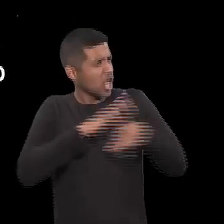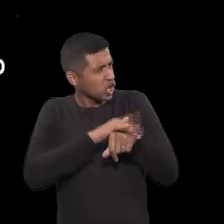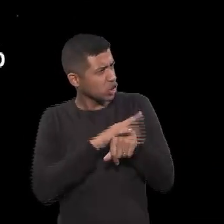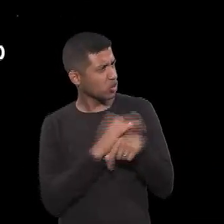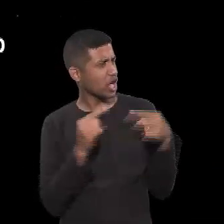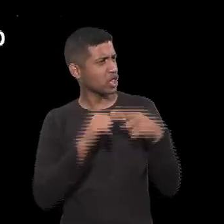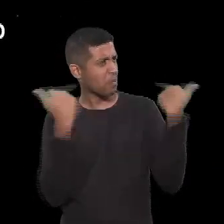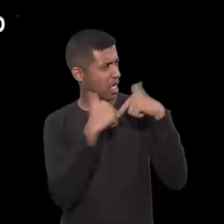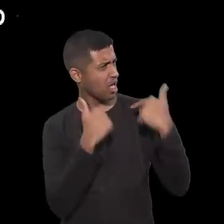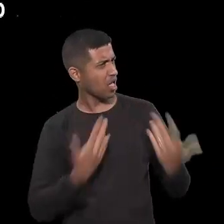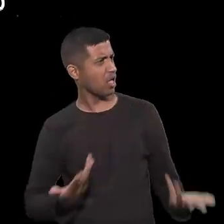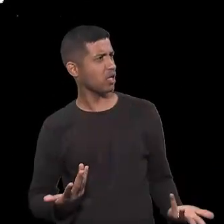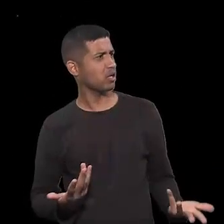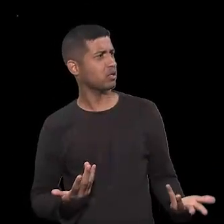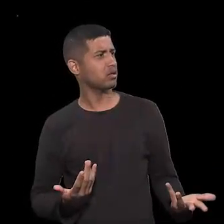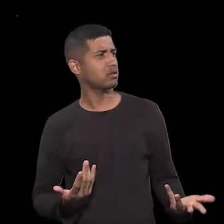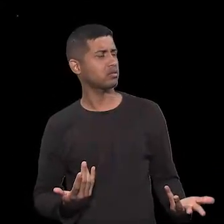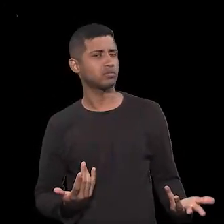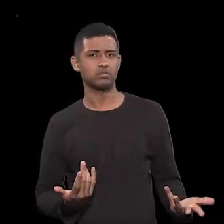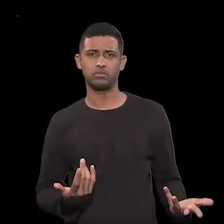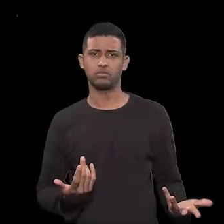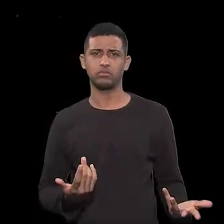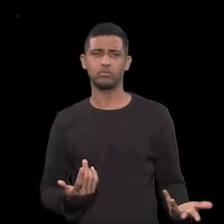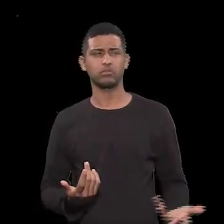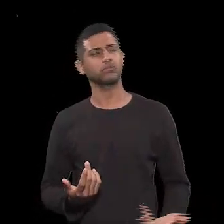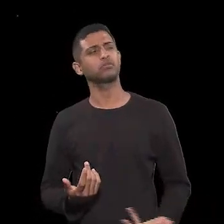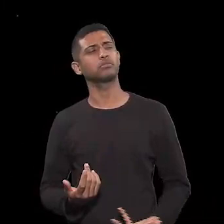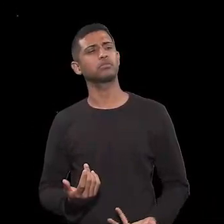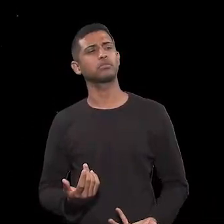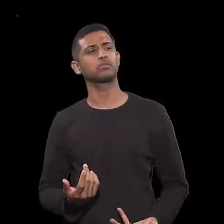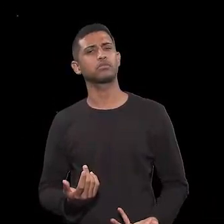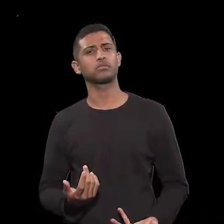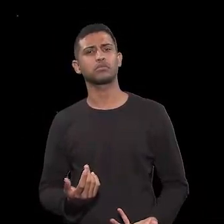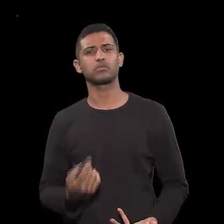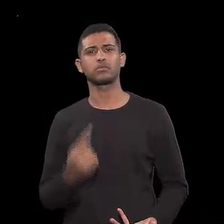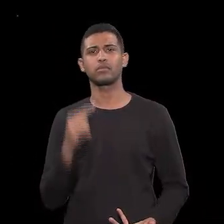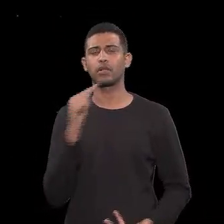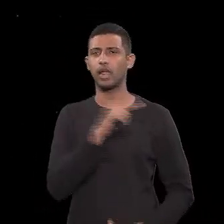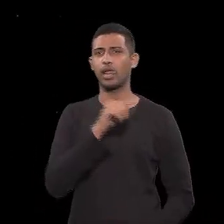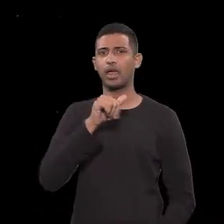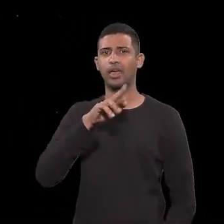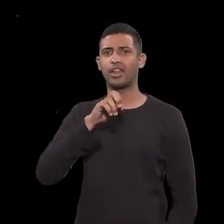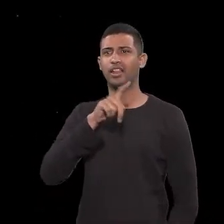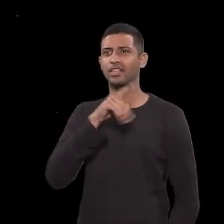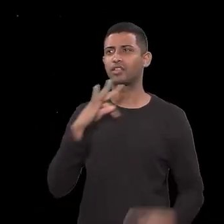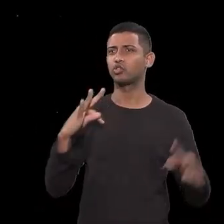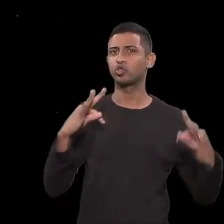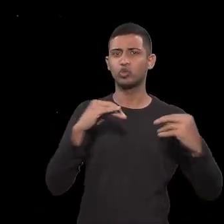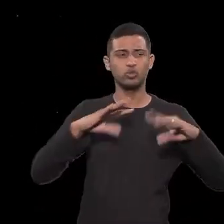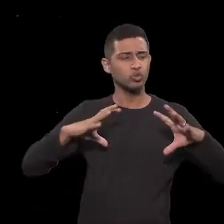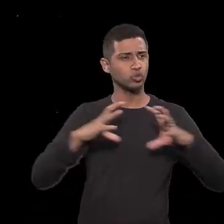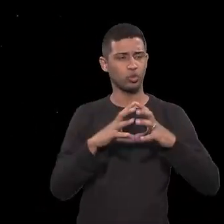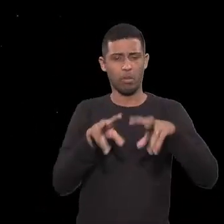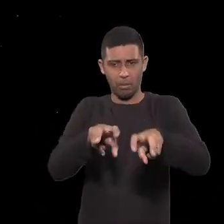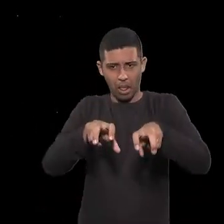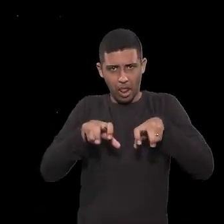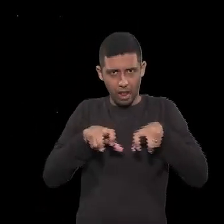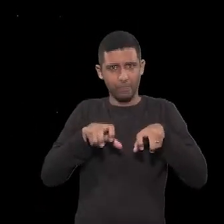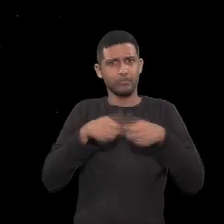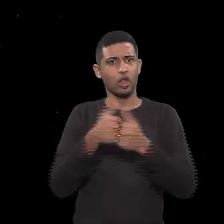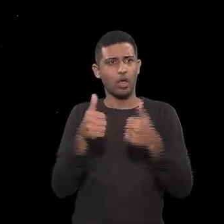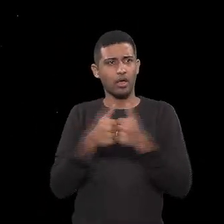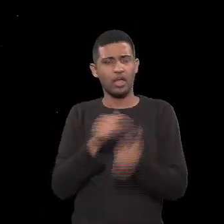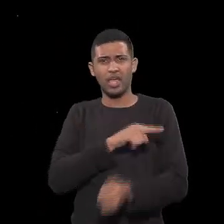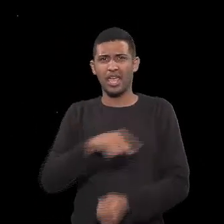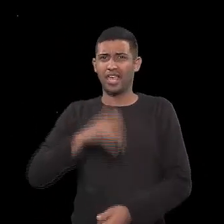você, garoto? Tá com a doença do riso, é? Uma simples olhada bastava para comprovar que todos